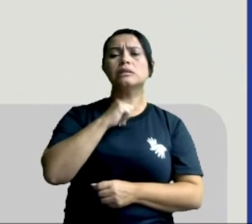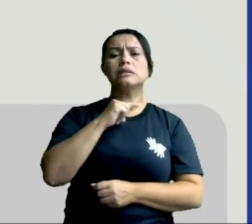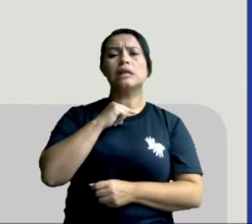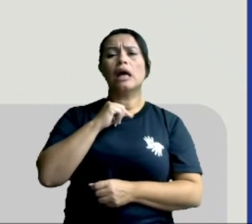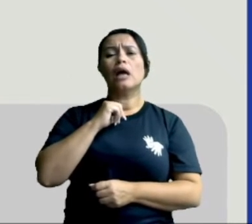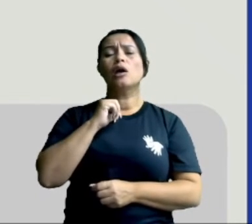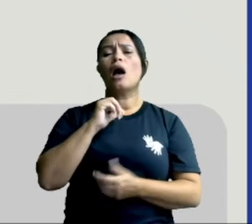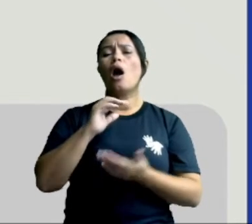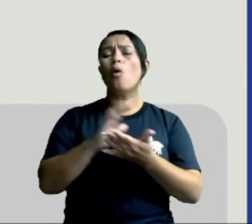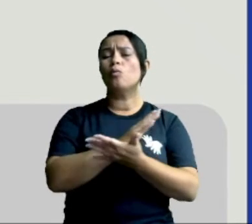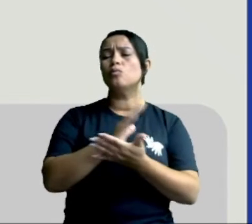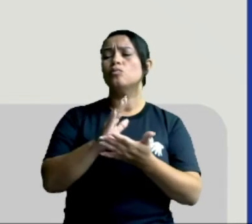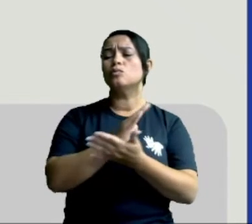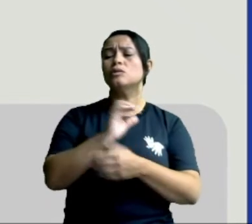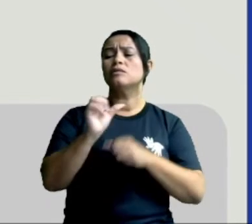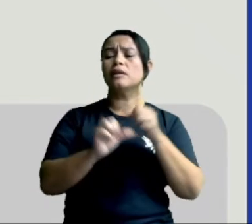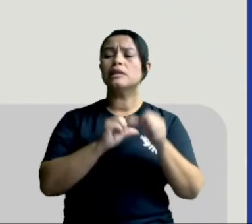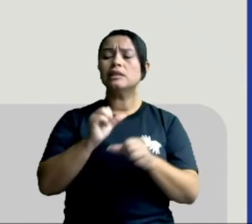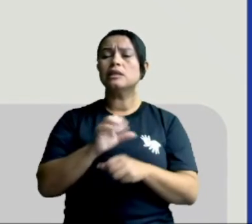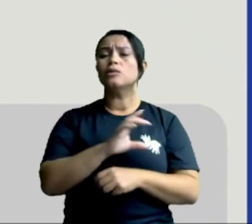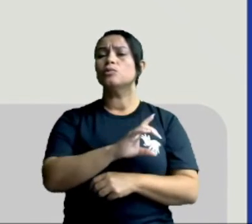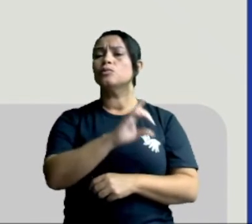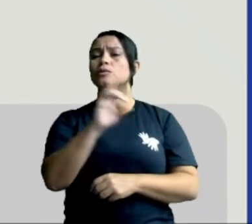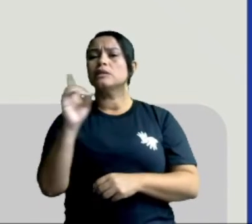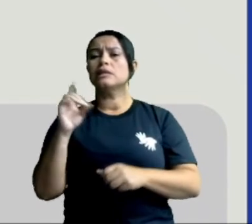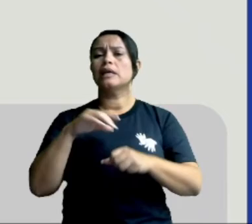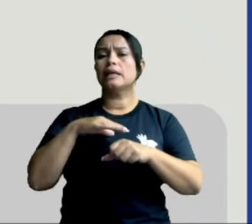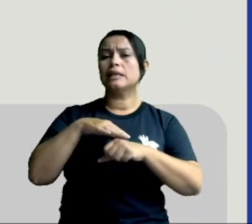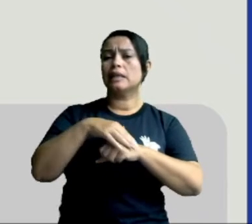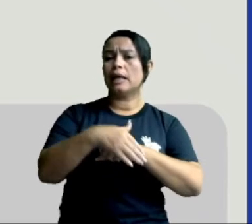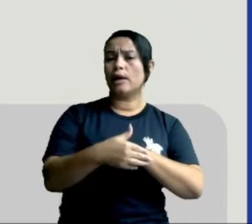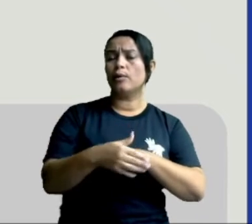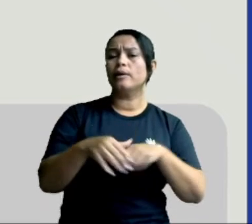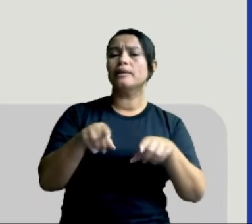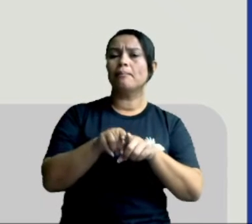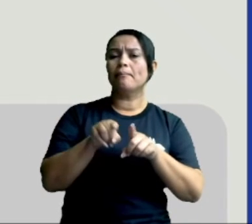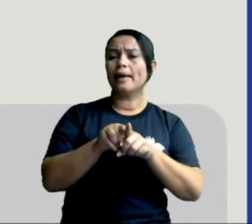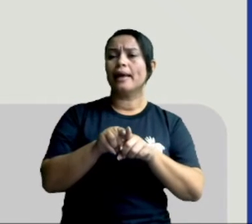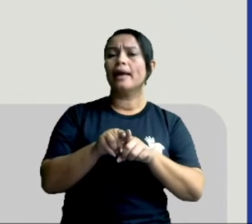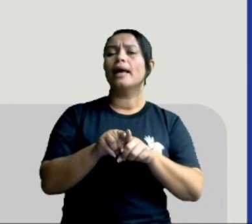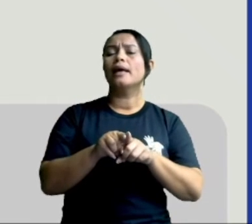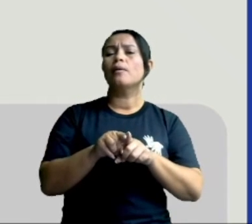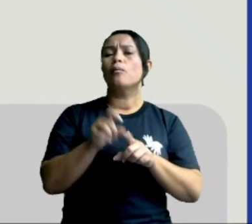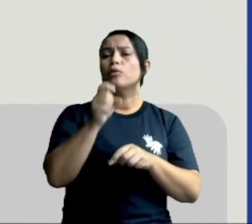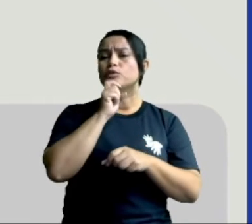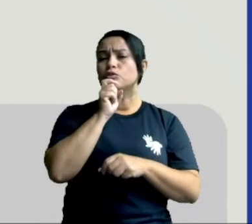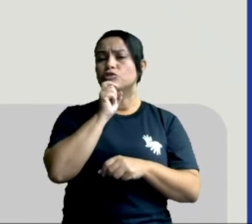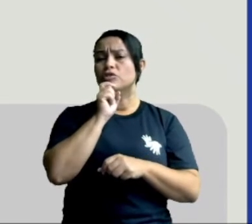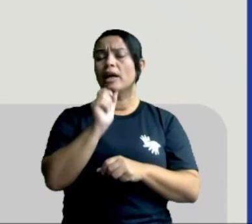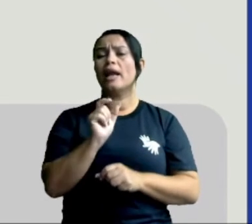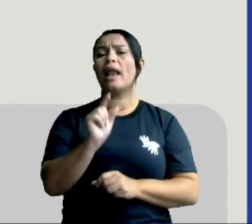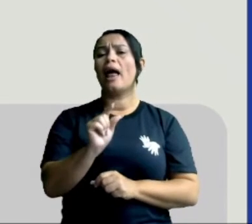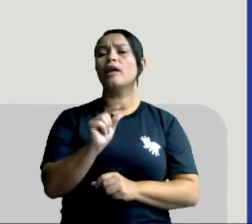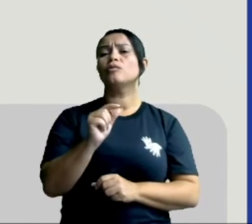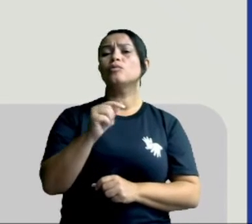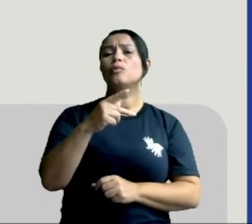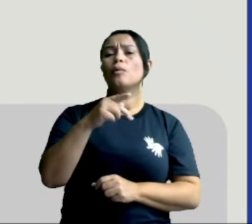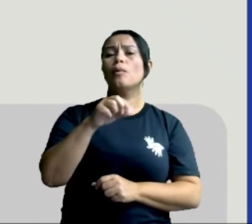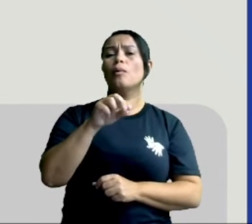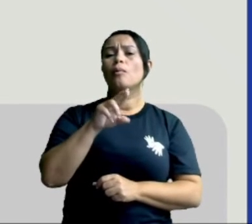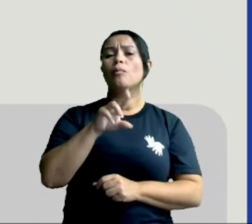grande variação na duração do dia e da noite e uma baixa unidade com índice pluviométrico